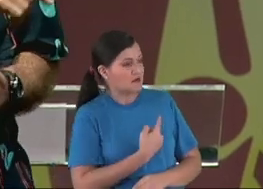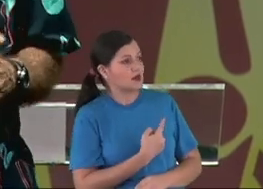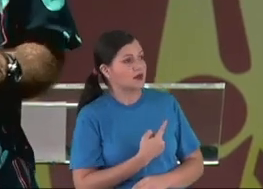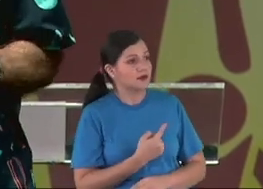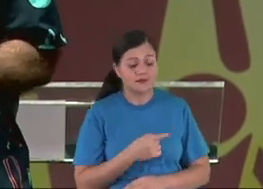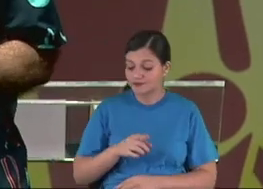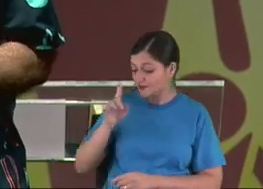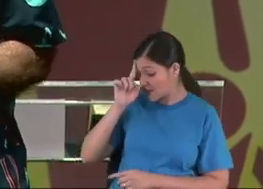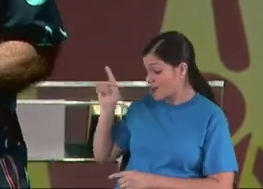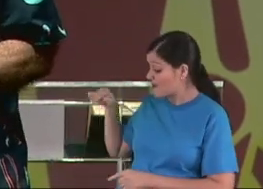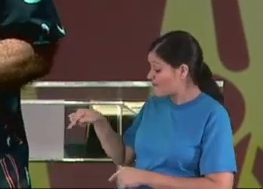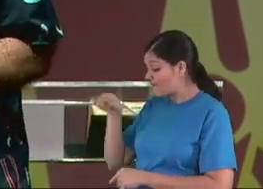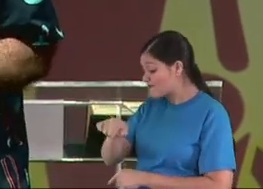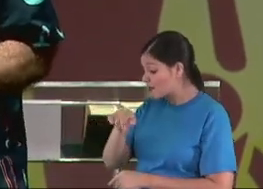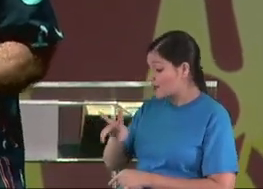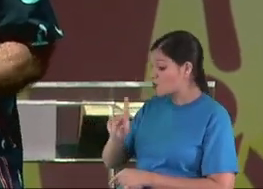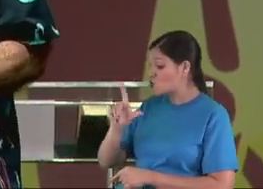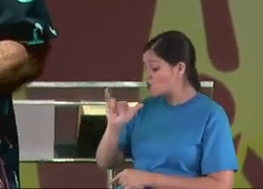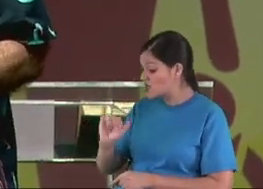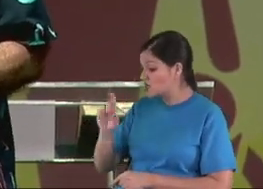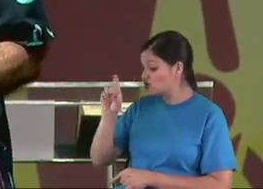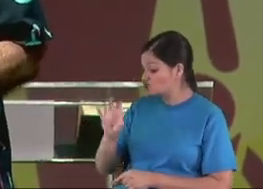Pega o lixo e coloque na lixeira, não vou.